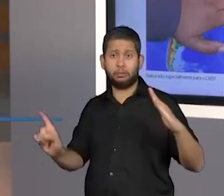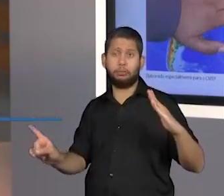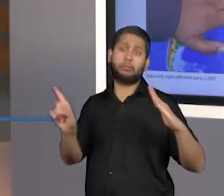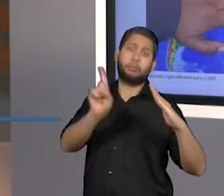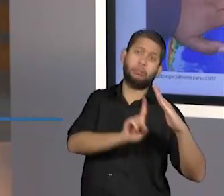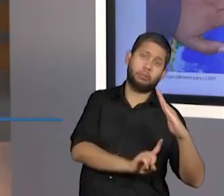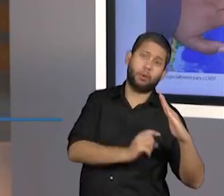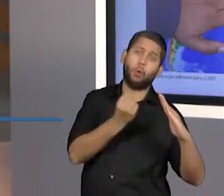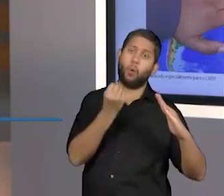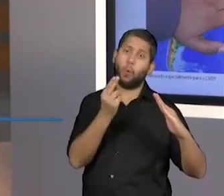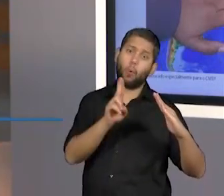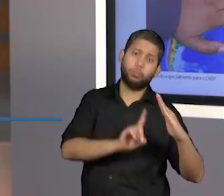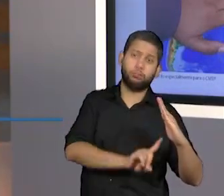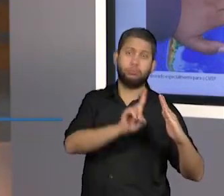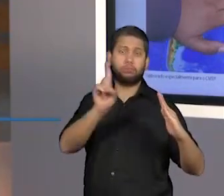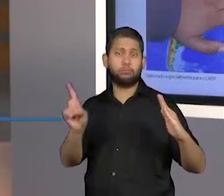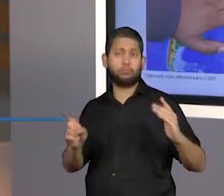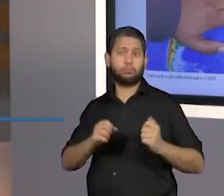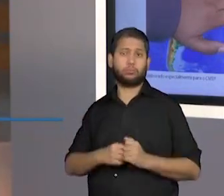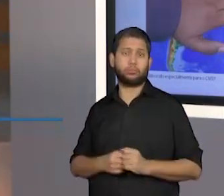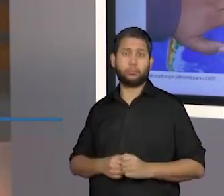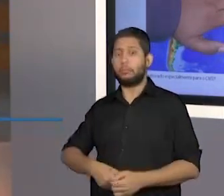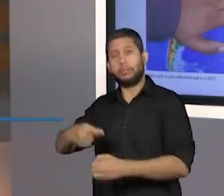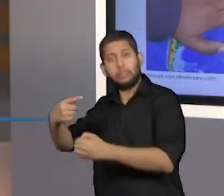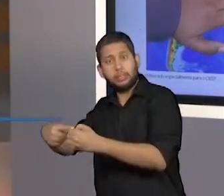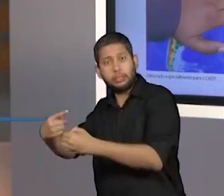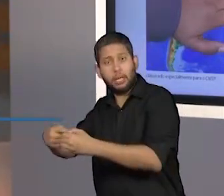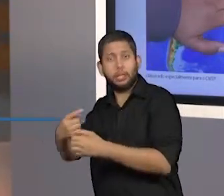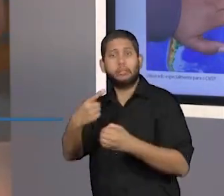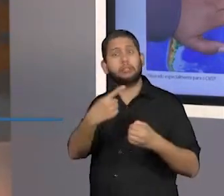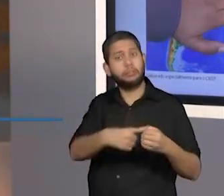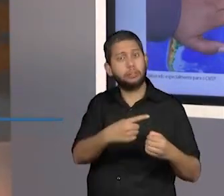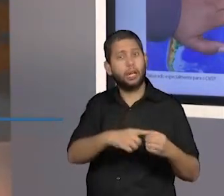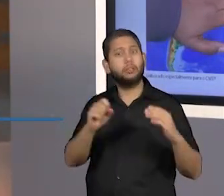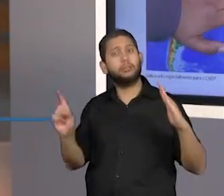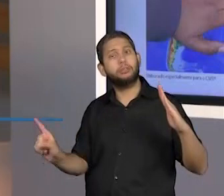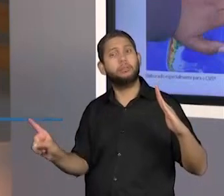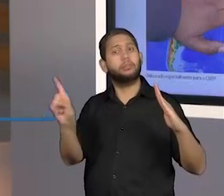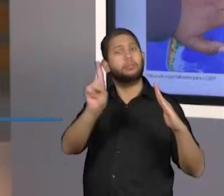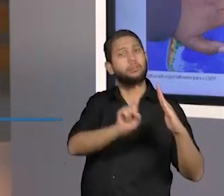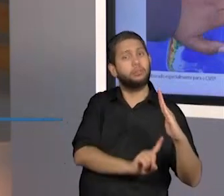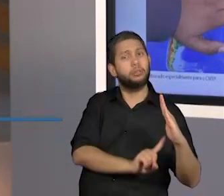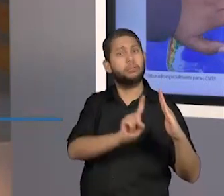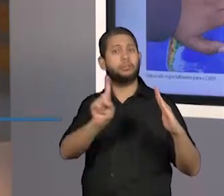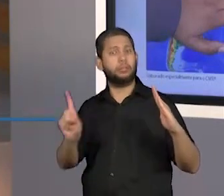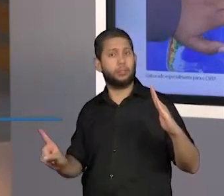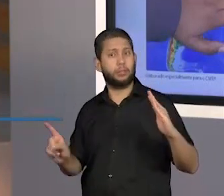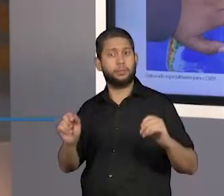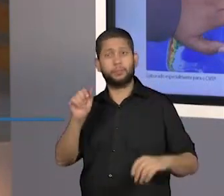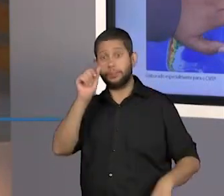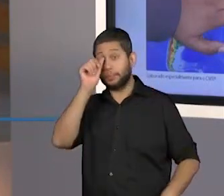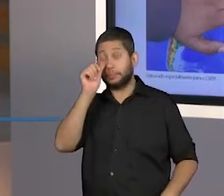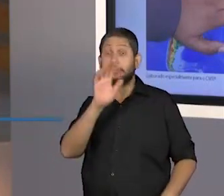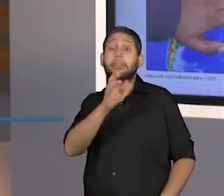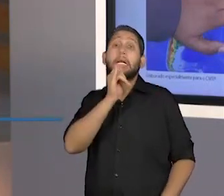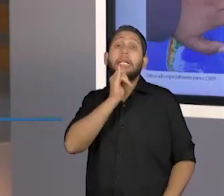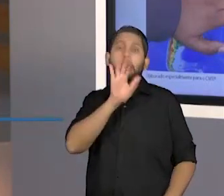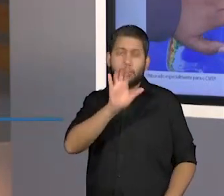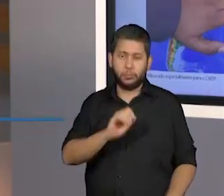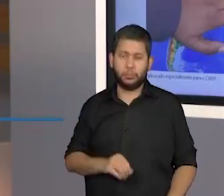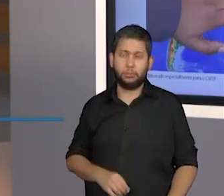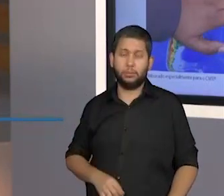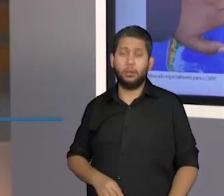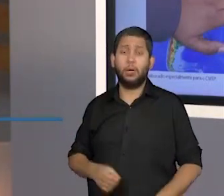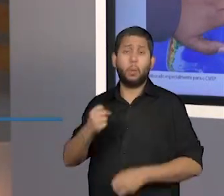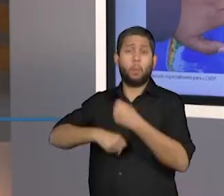um outro lugar. Ah, professor, eu viajei o ano passado, eu fui para a praia. Então,